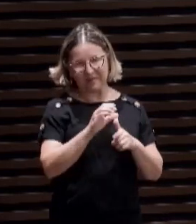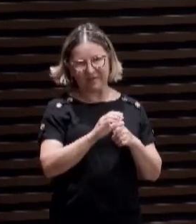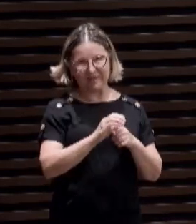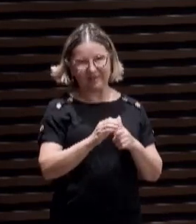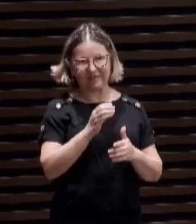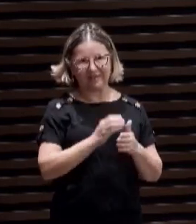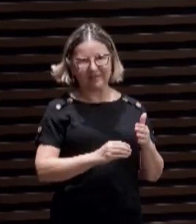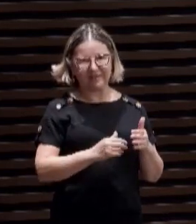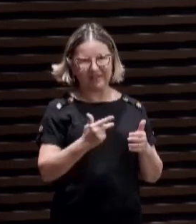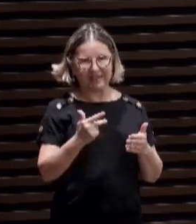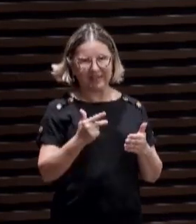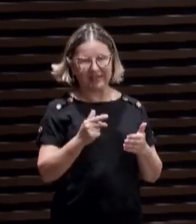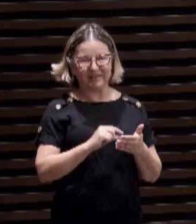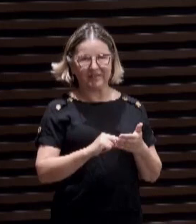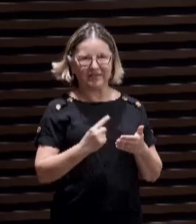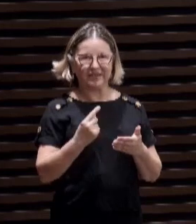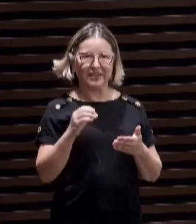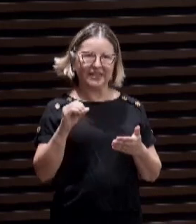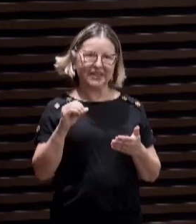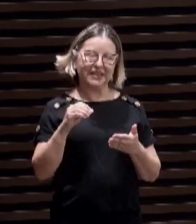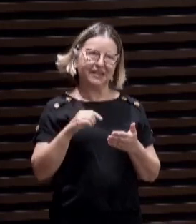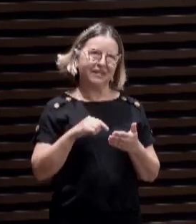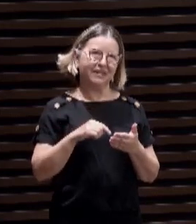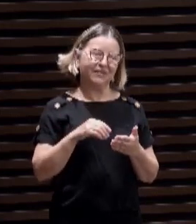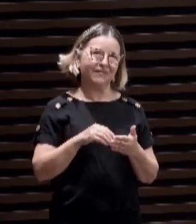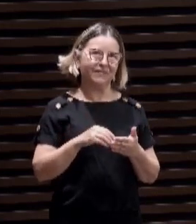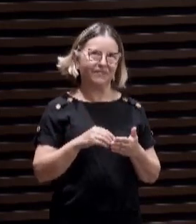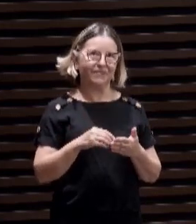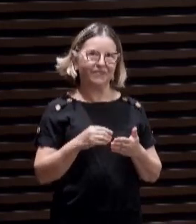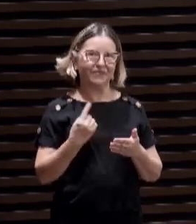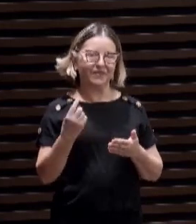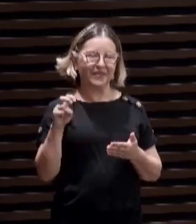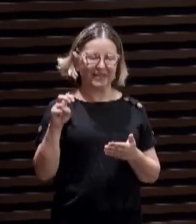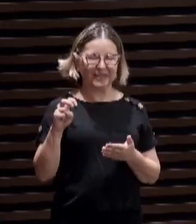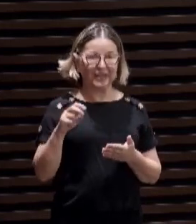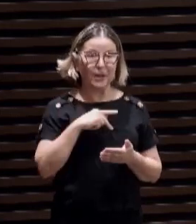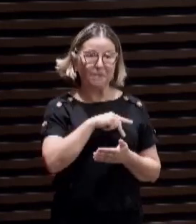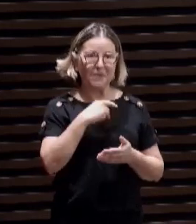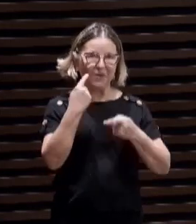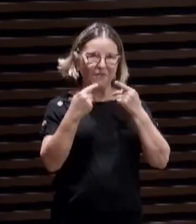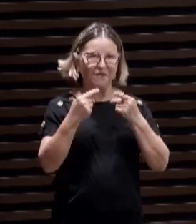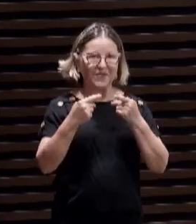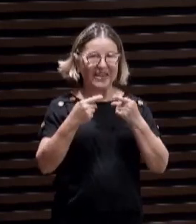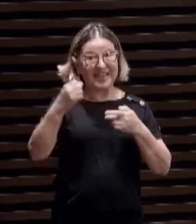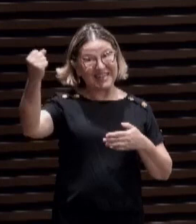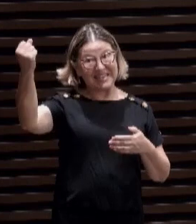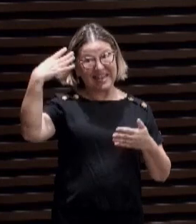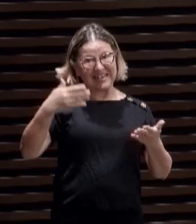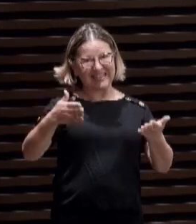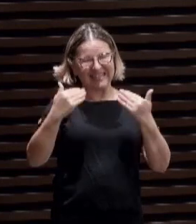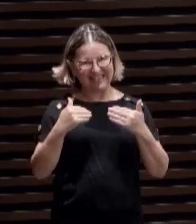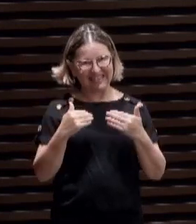10 a 15, que nós lemos, onde Paulo ele fala desta graça que lhe foi dada, onde ele lançou o fundamento